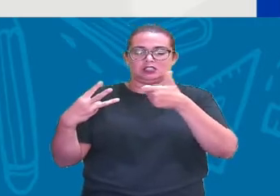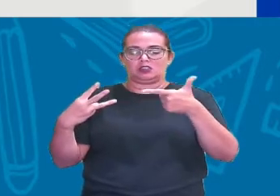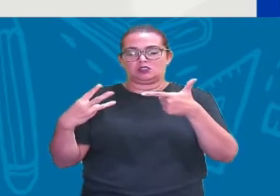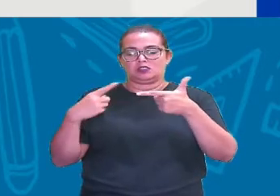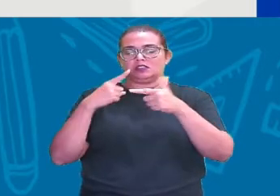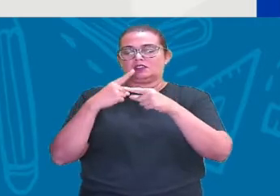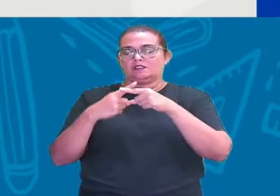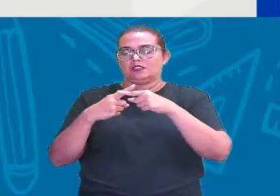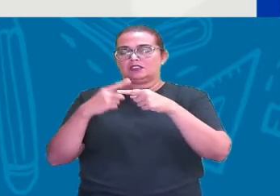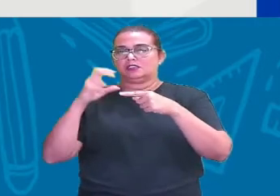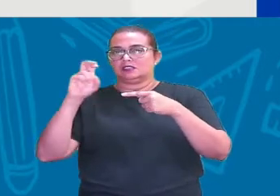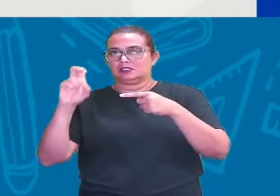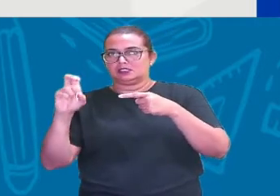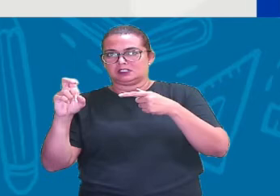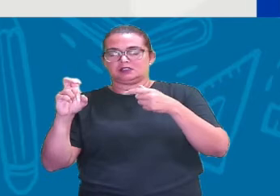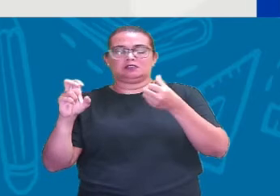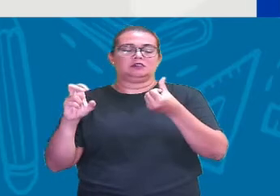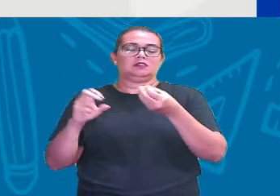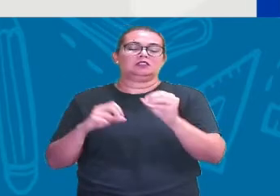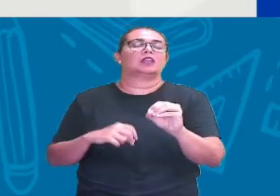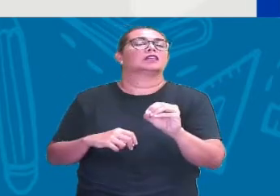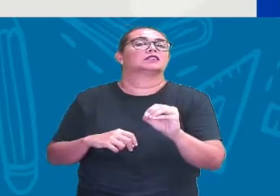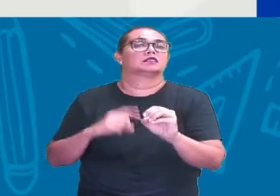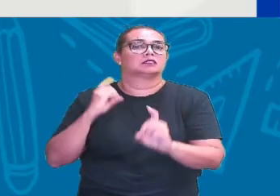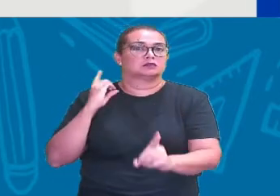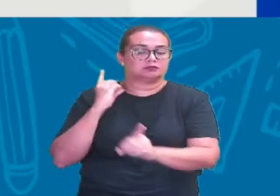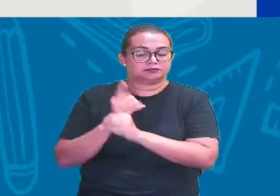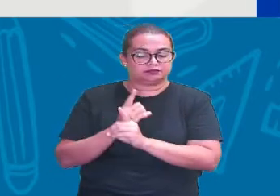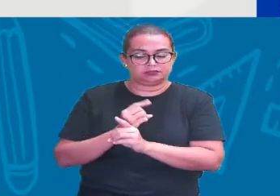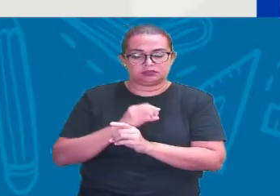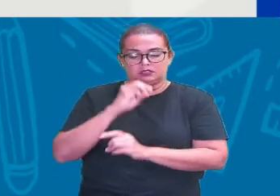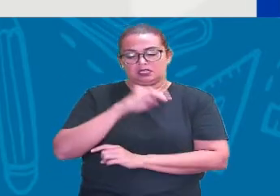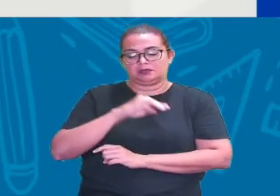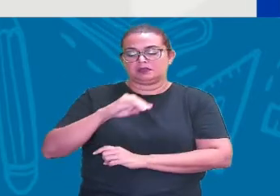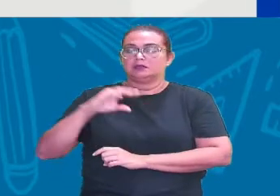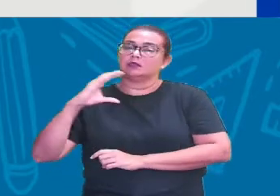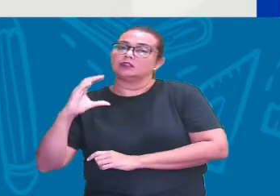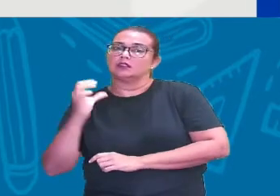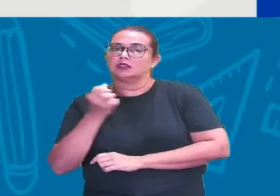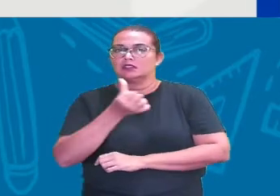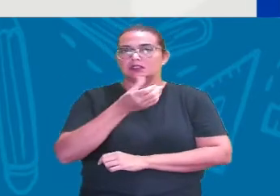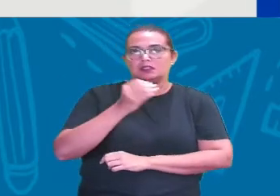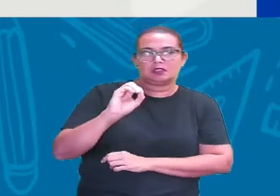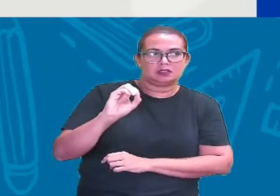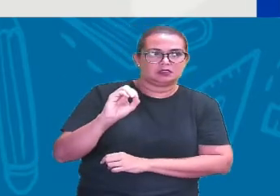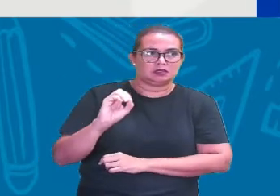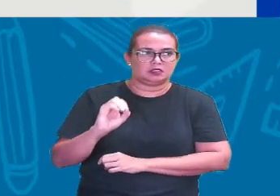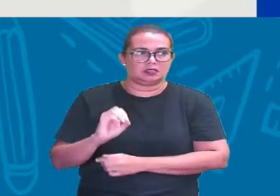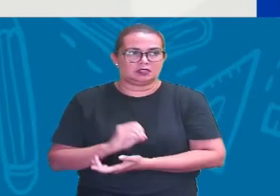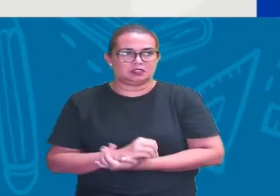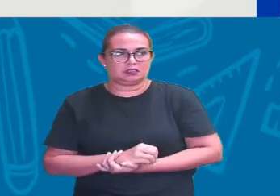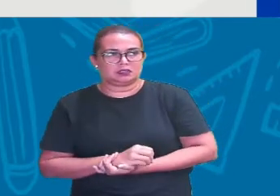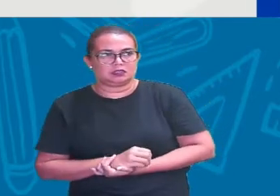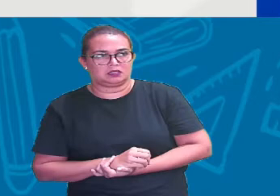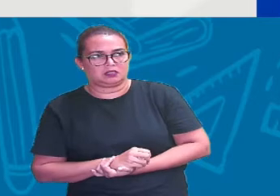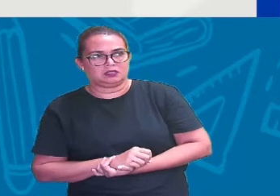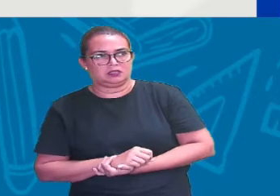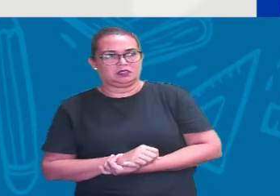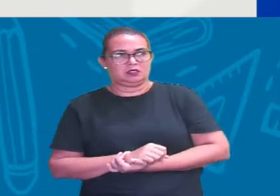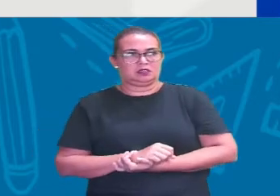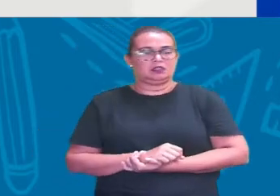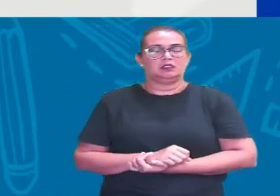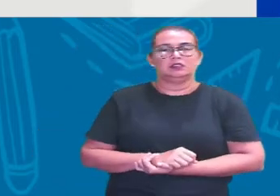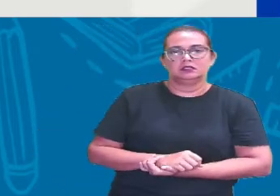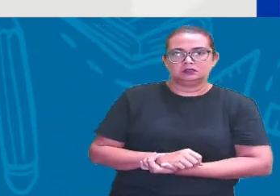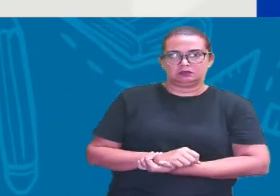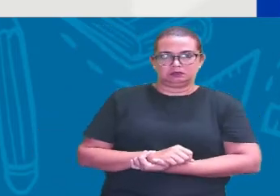60. Então, esse é o nosso MMC, tá certo? E qual seria a nossa resposta?